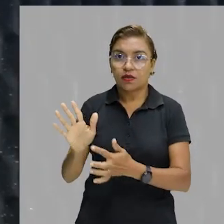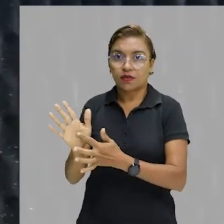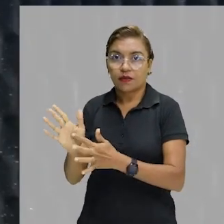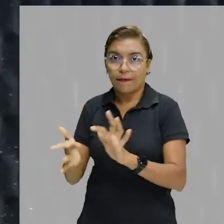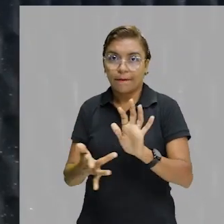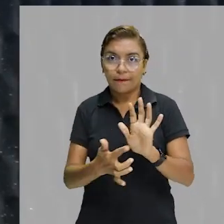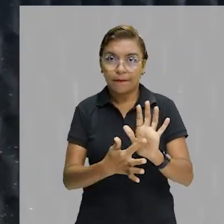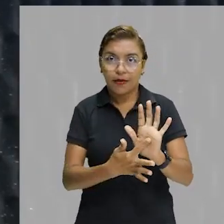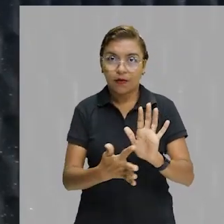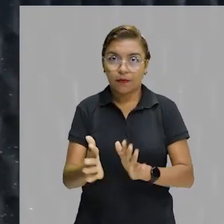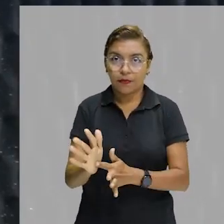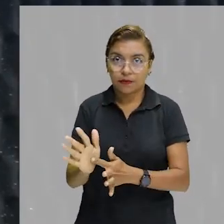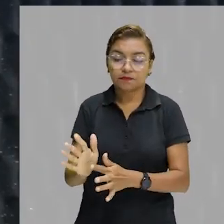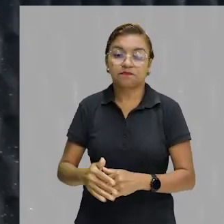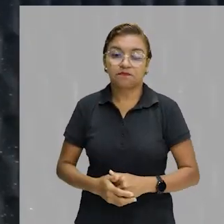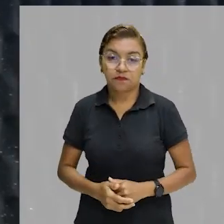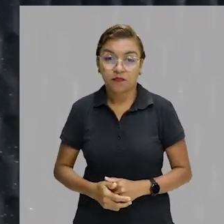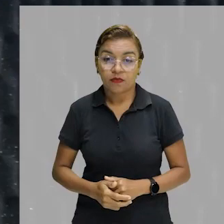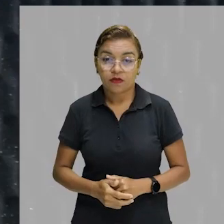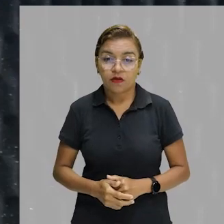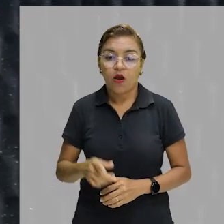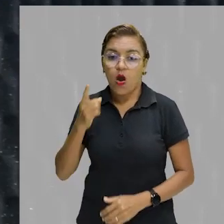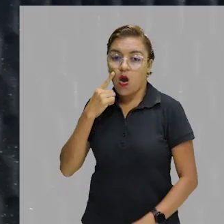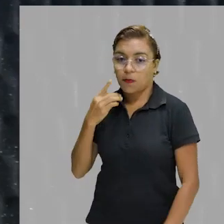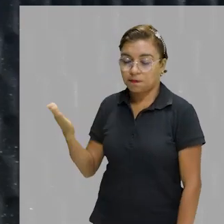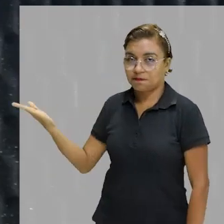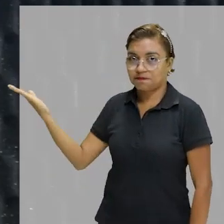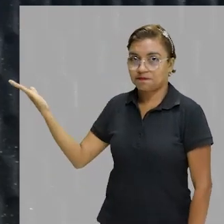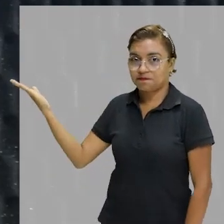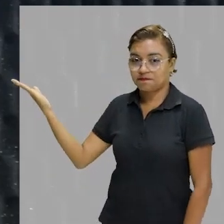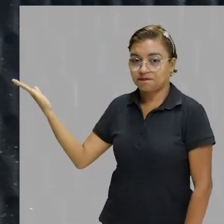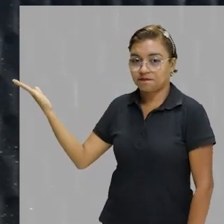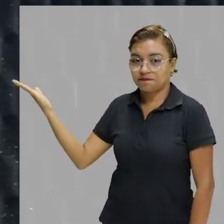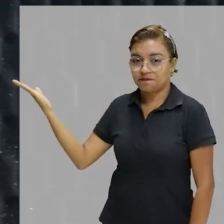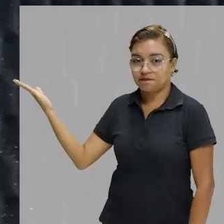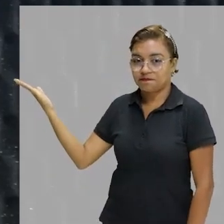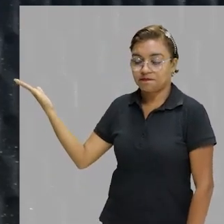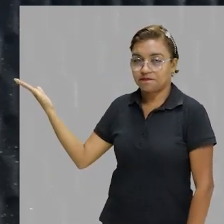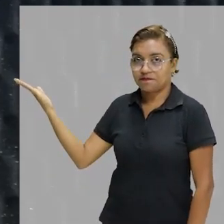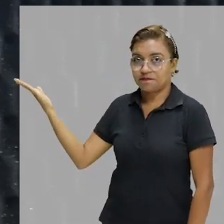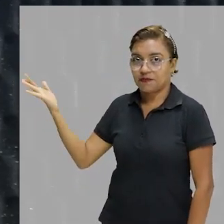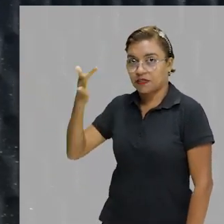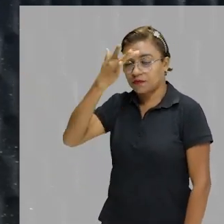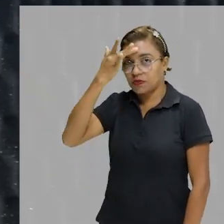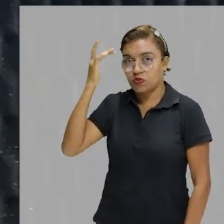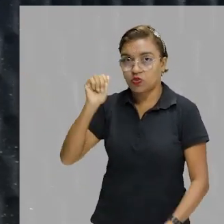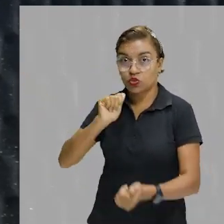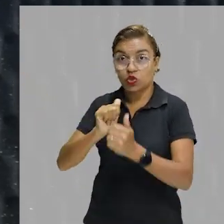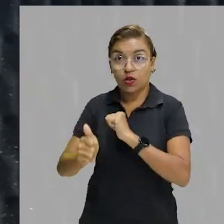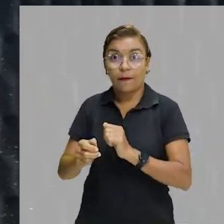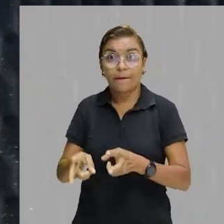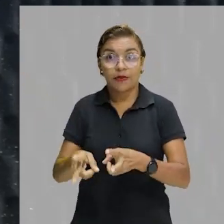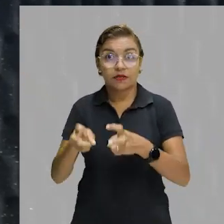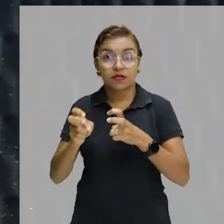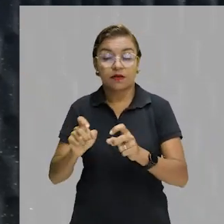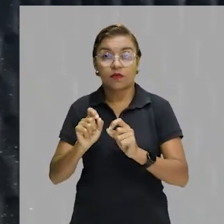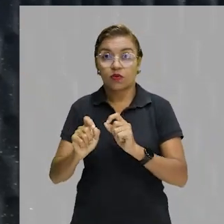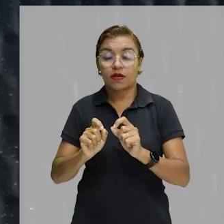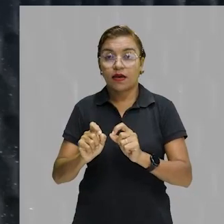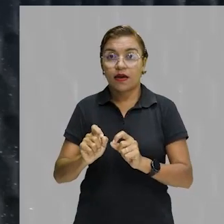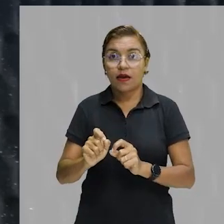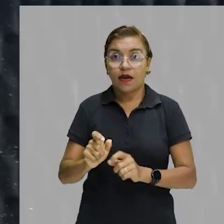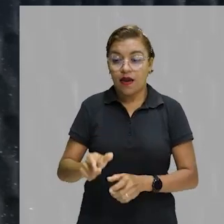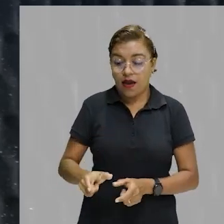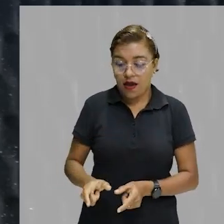vocês para que vocês consigam identificar. Está aqui. As pessoas, os indivíduos estão jogando, percebam que não tem a